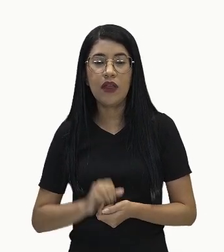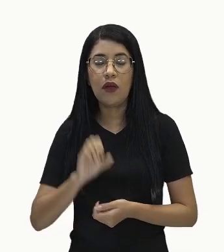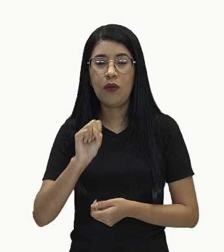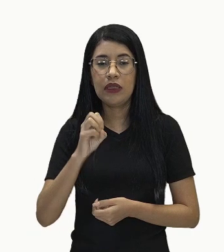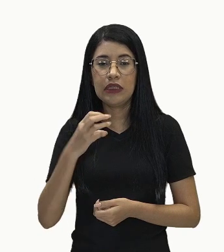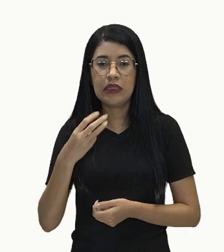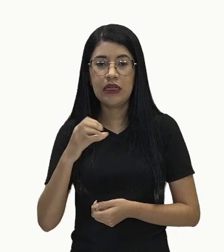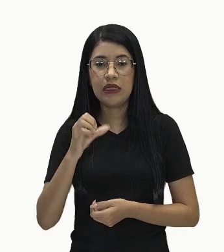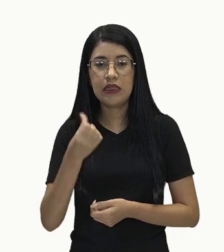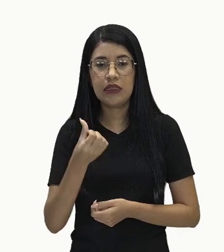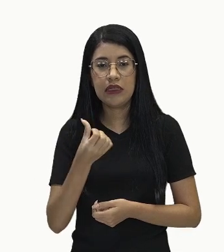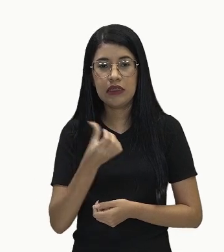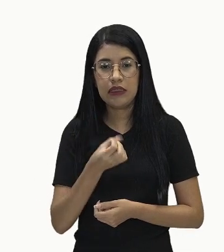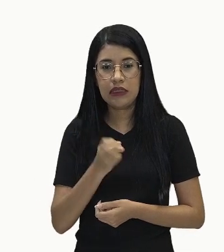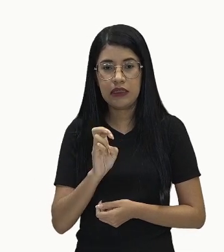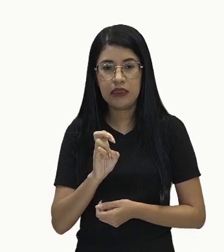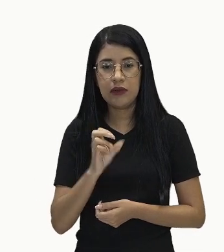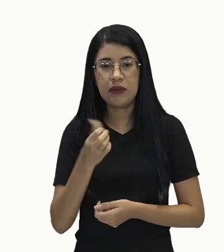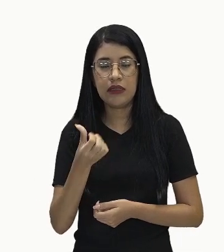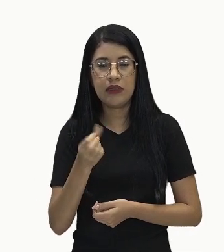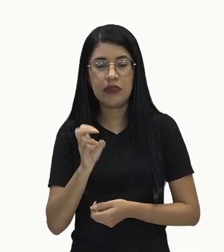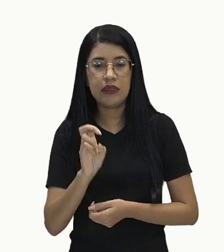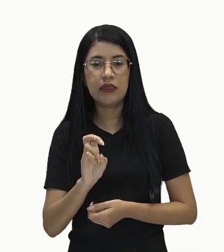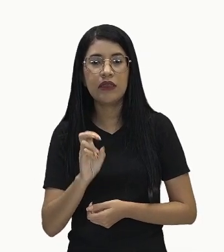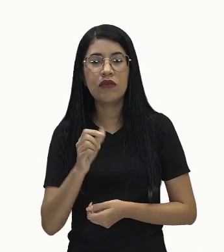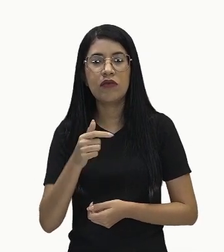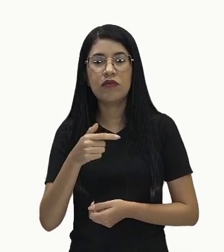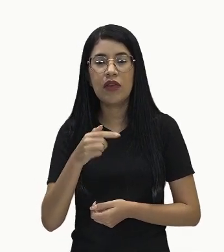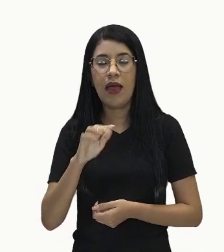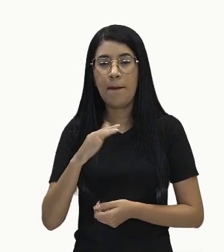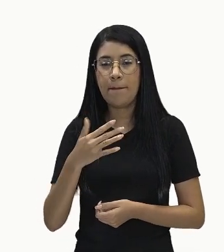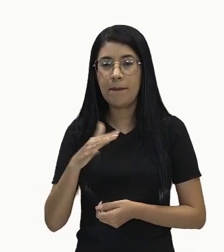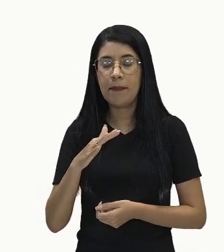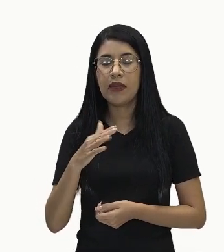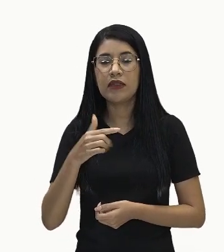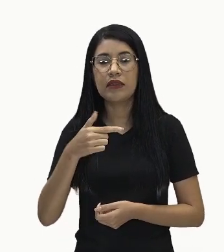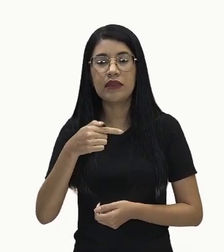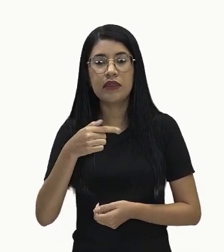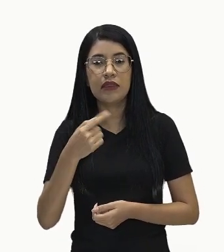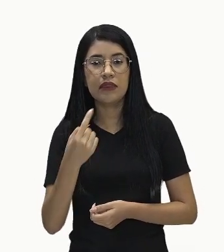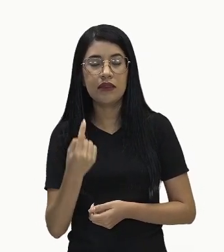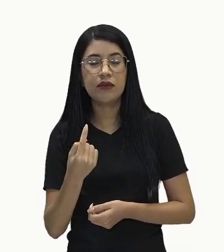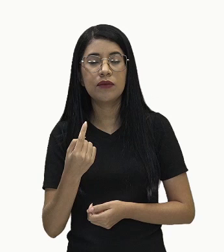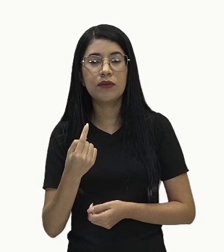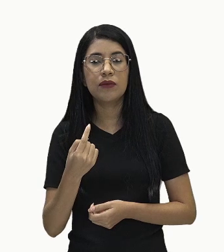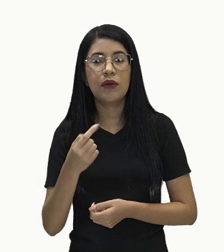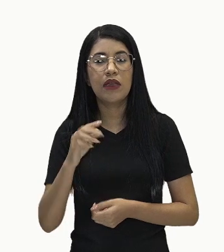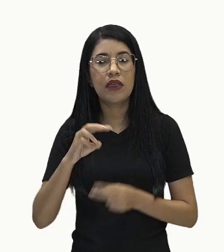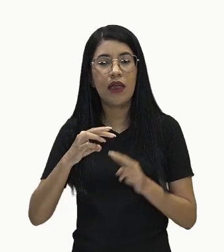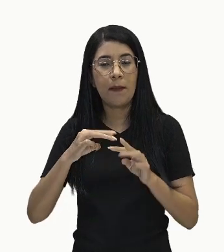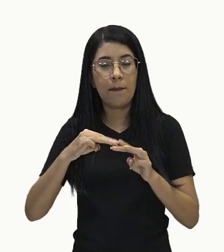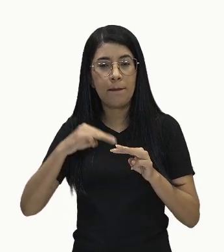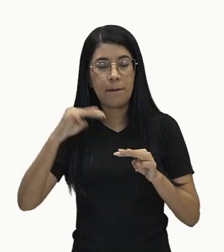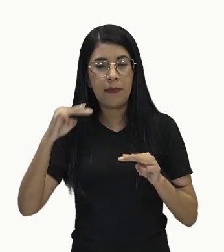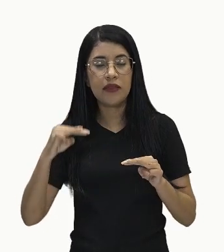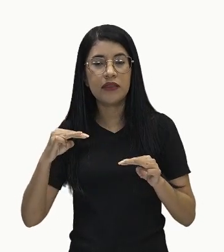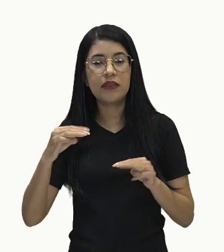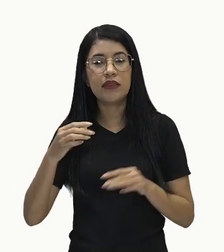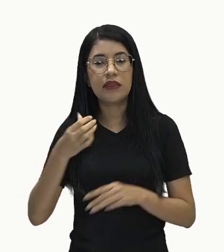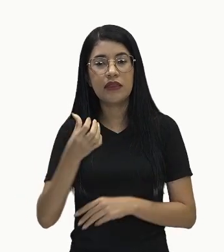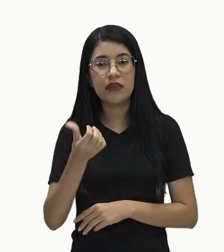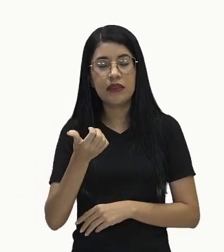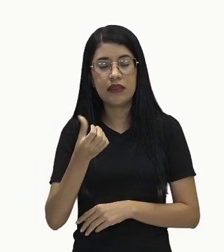4,9. O atleta 2, primeira pesagem 83, segunda 66, a terceira